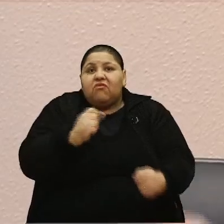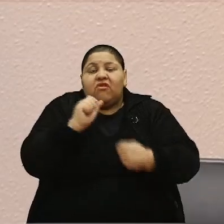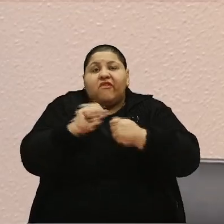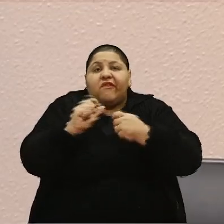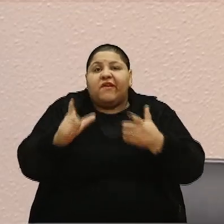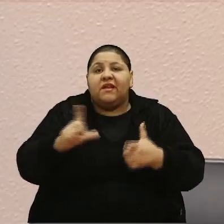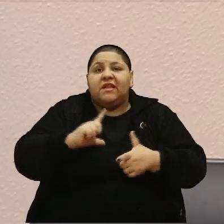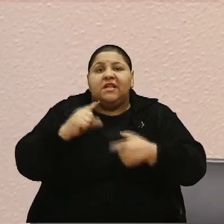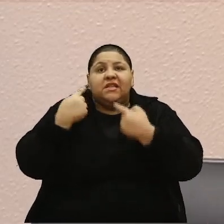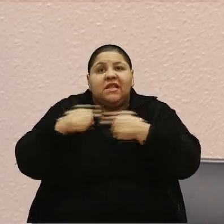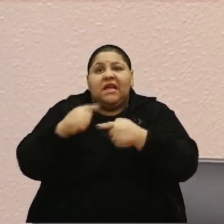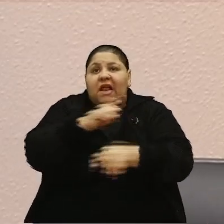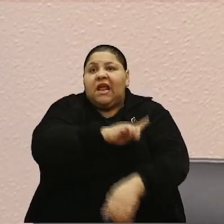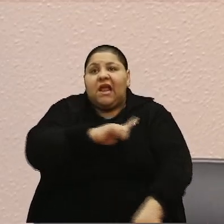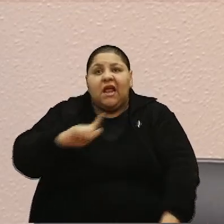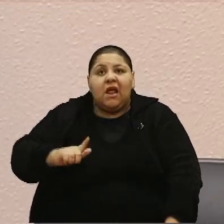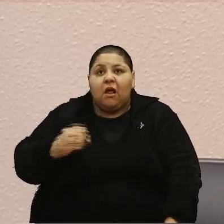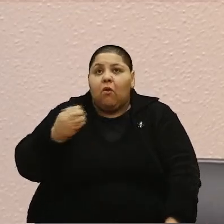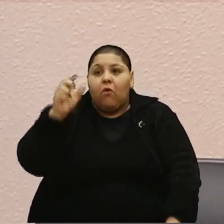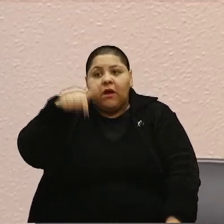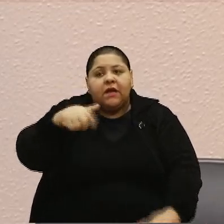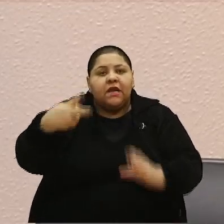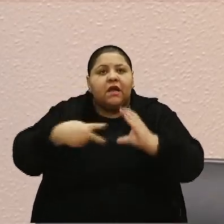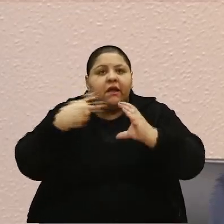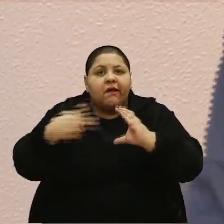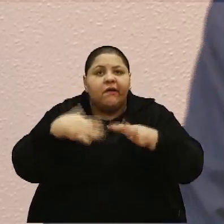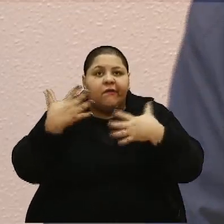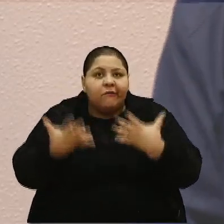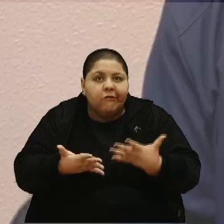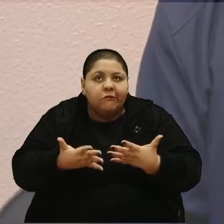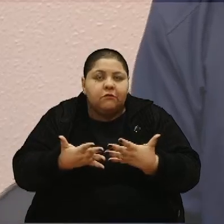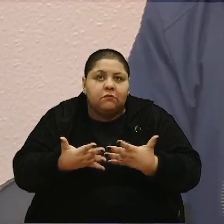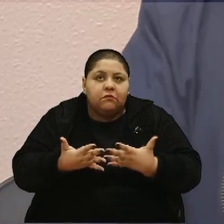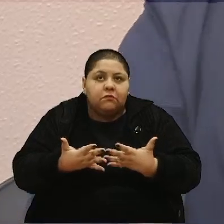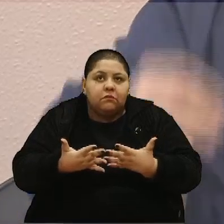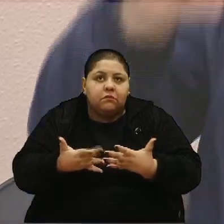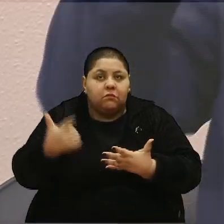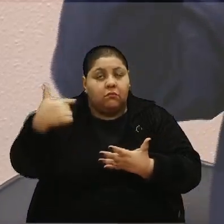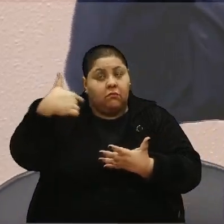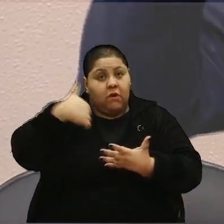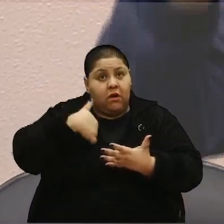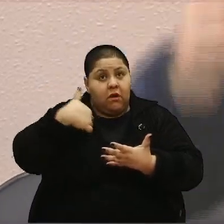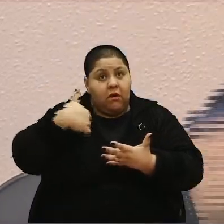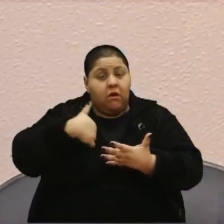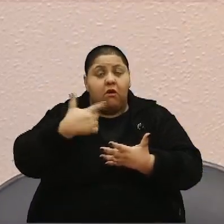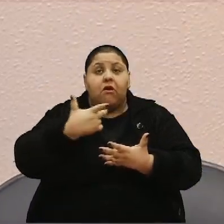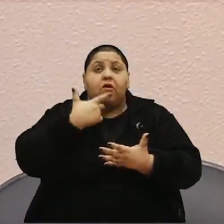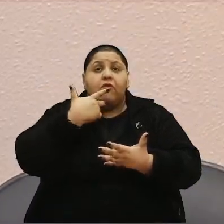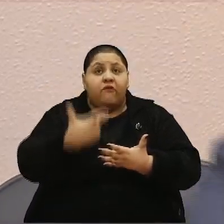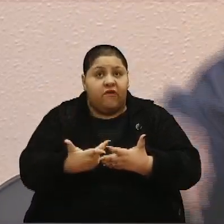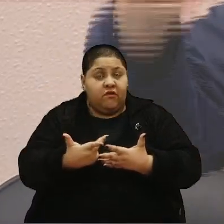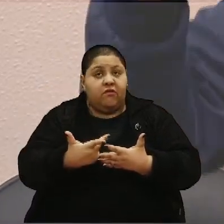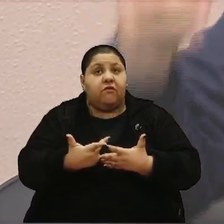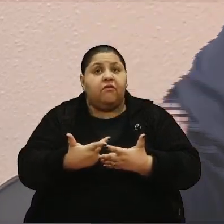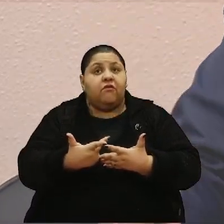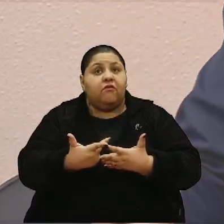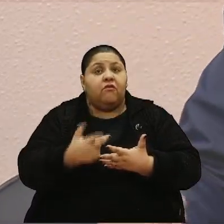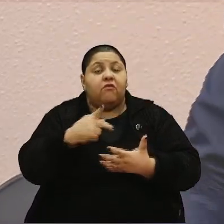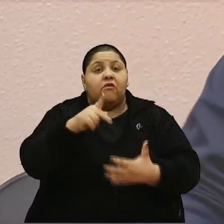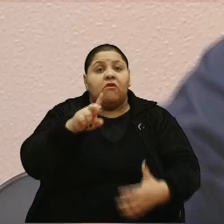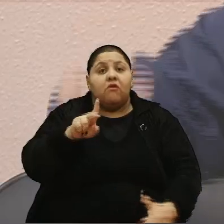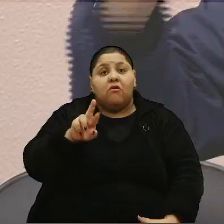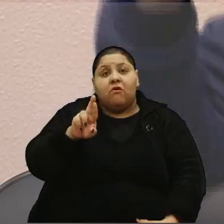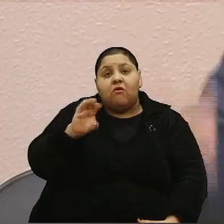tem que reclamar com o governo, ou vir aqui na Câmara. Então, assim, eu estou me manifestando. O